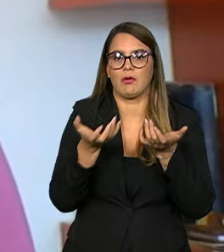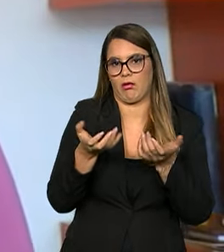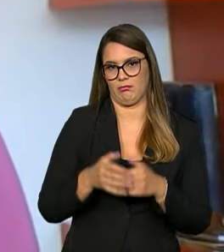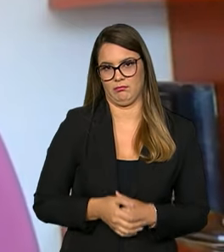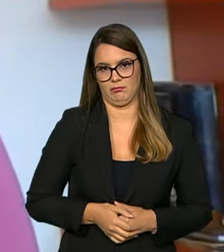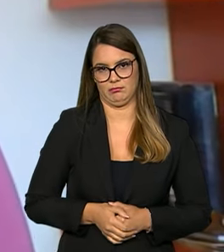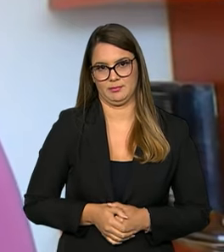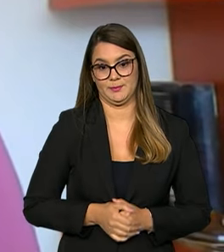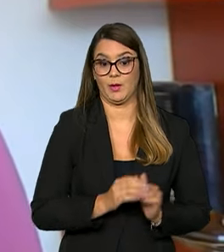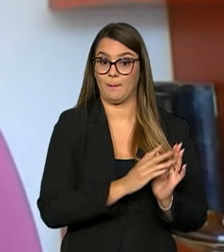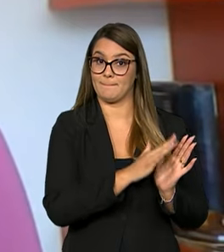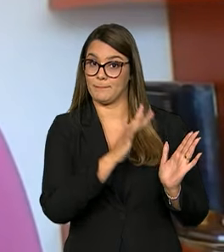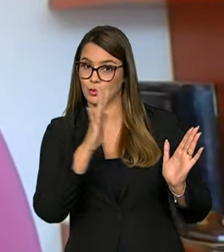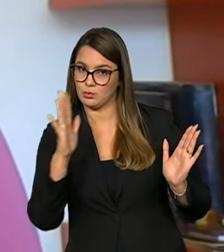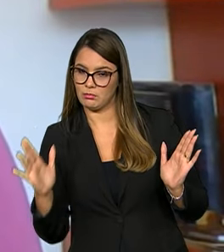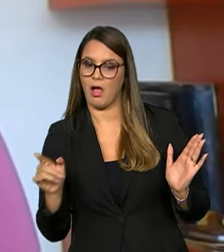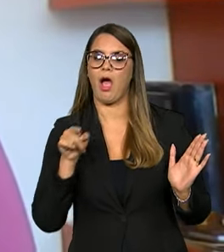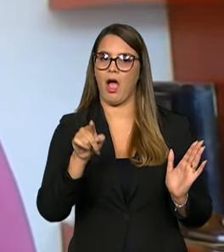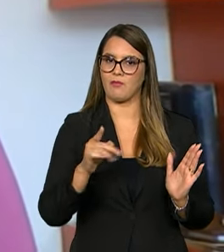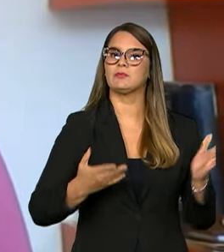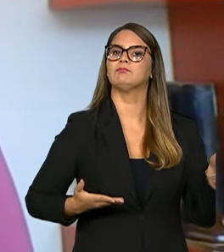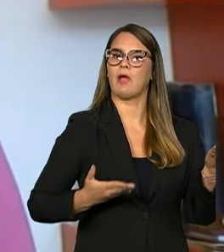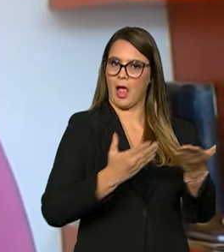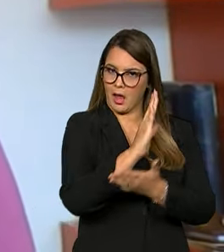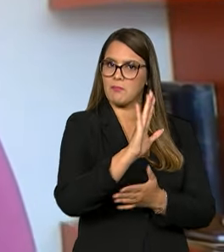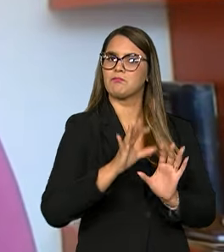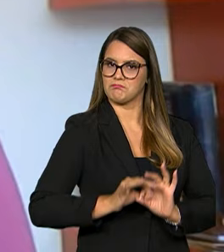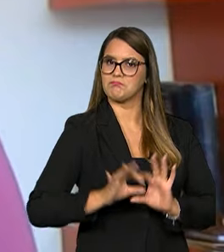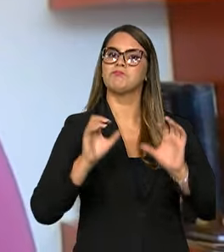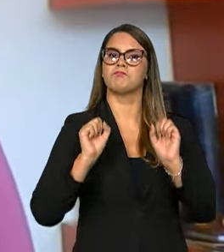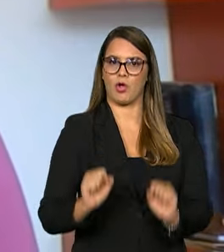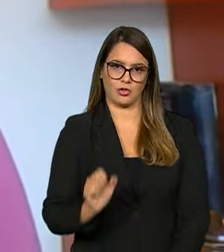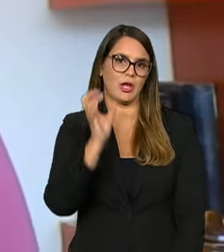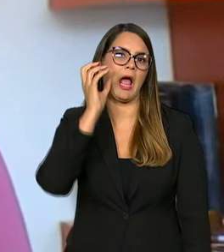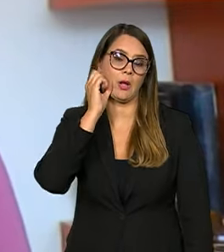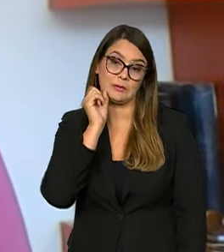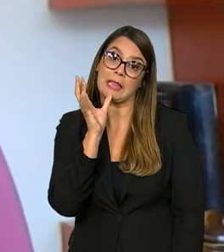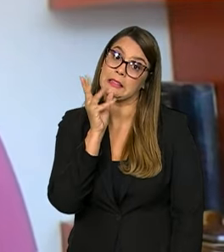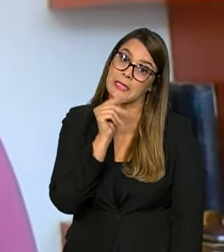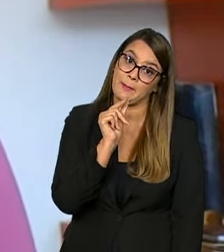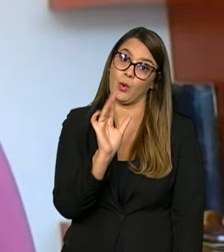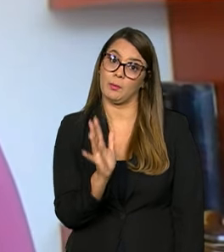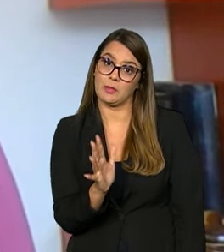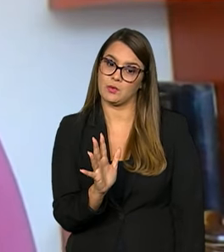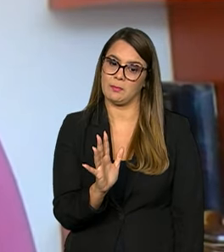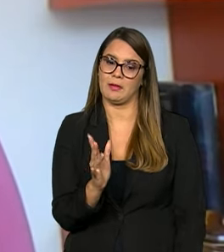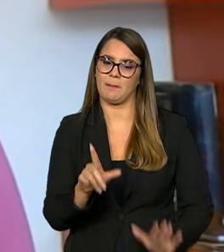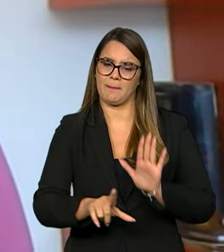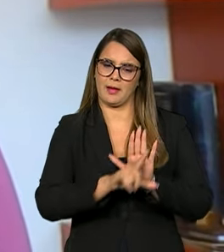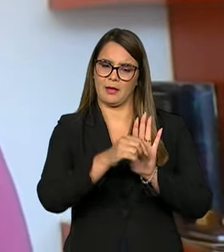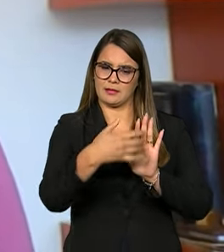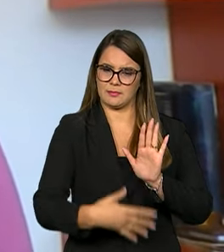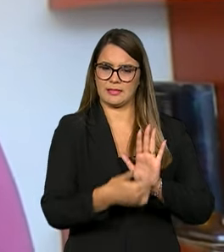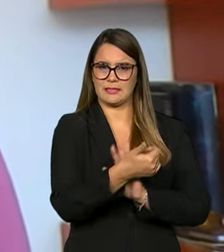Passou por todo esse processo, a gente considera que você está habilitado para adotar. tá? Esse processo demora um tempo. Normalmente, né, pela lei fala de